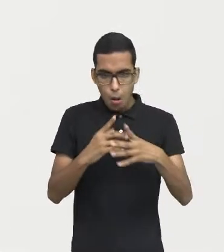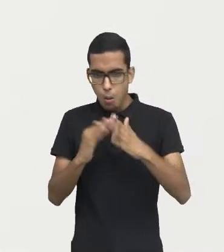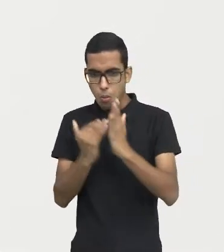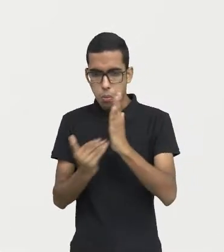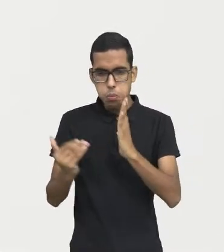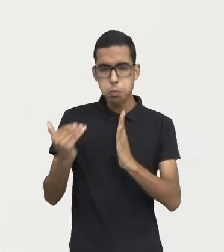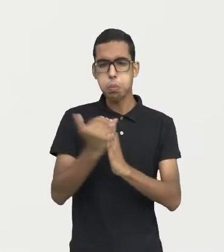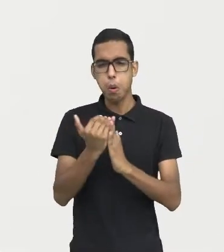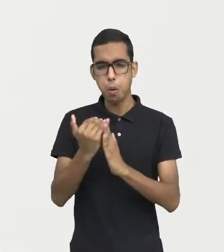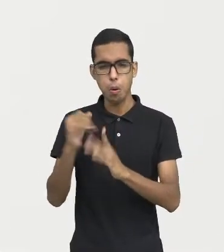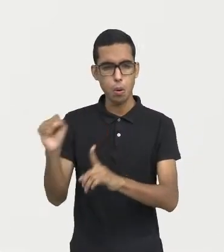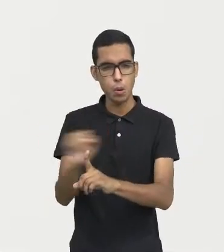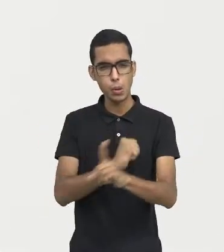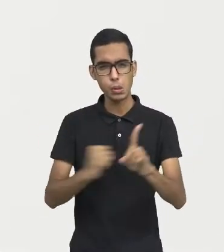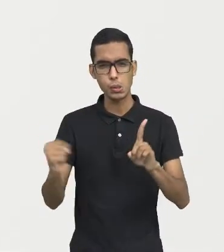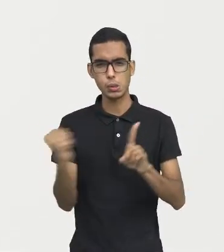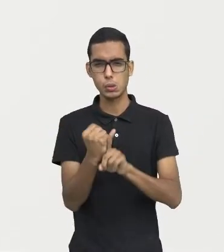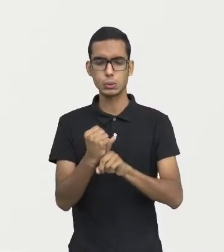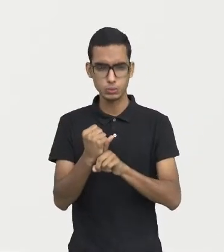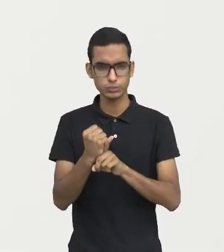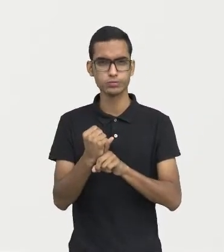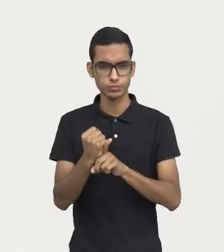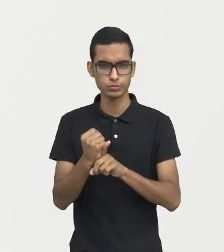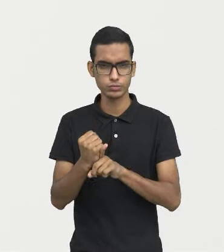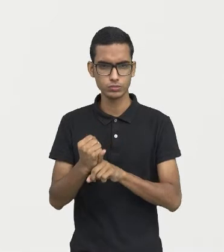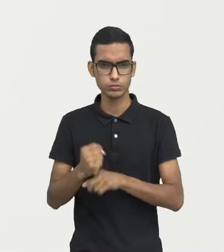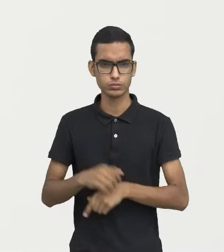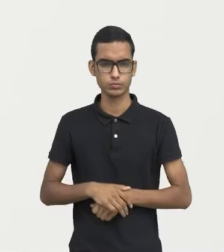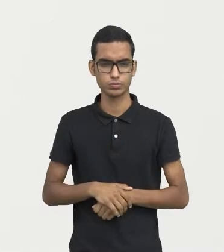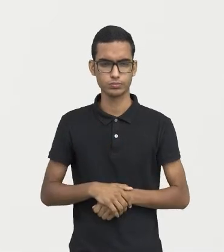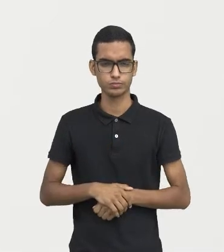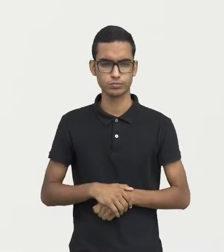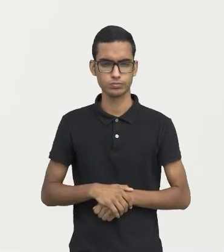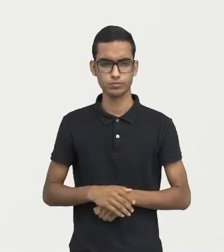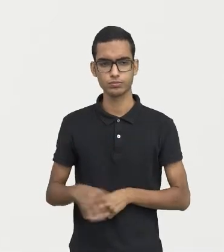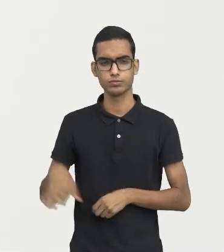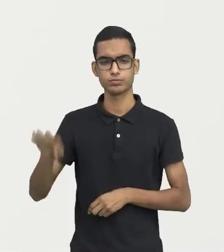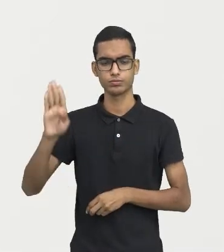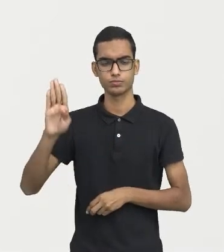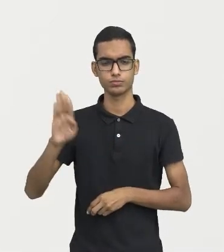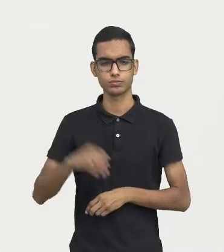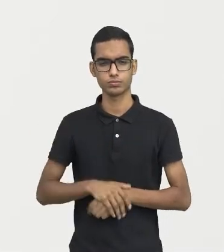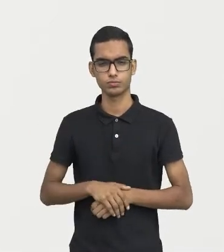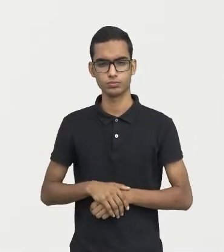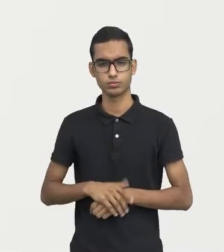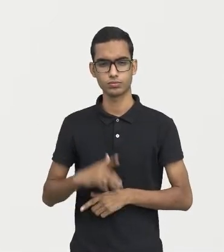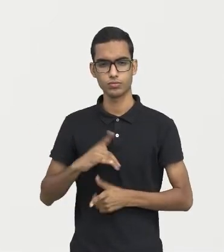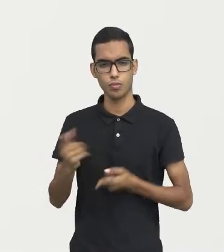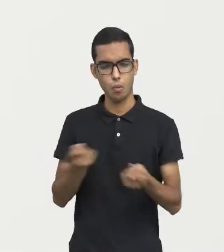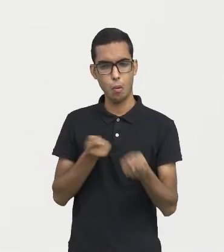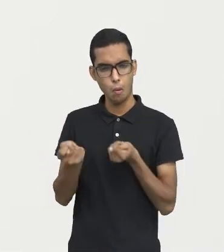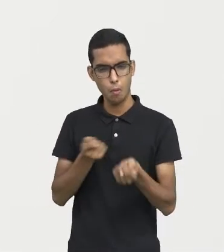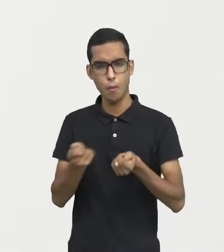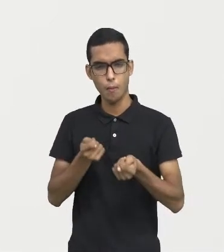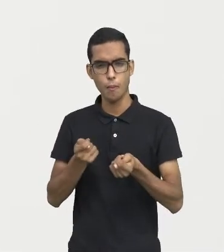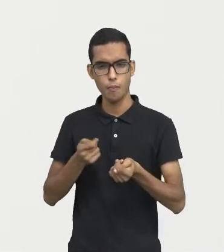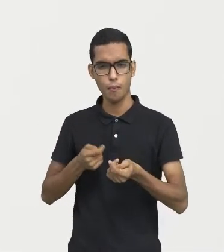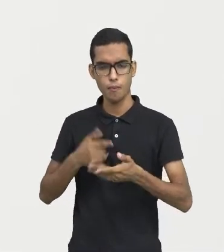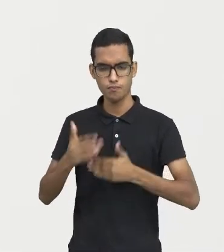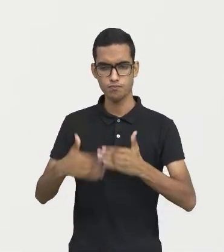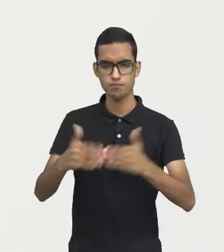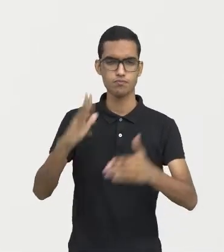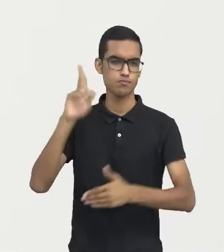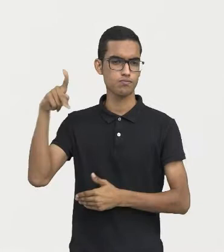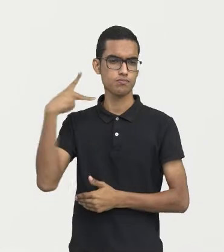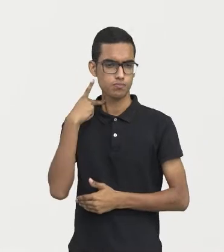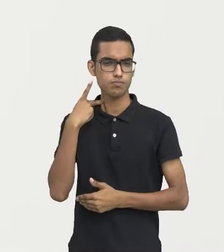foi a partir daí que as tensões começaram a aumentar cada vez mais. A letra B diz, ó: o domínio completo dos processos políticos por parte